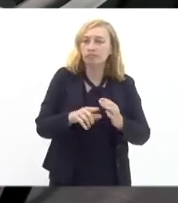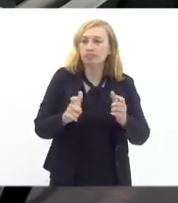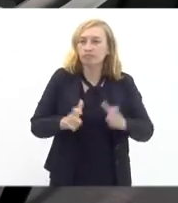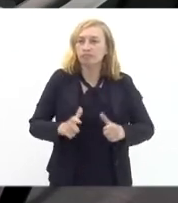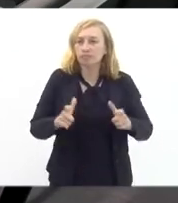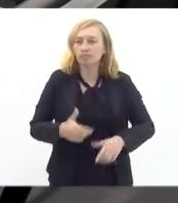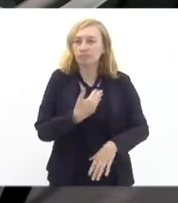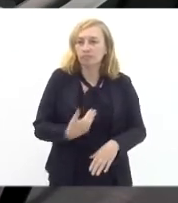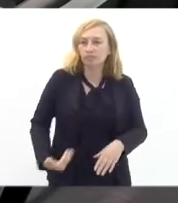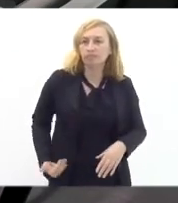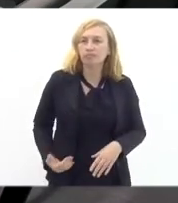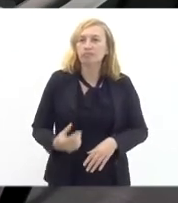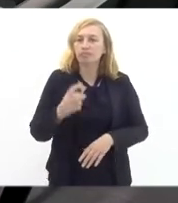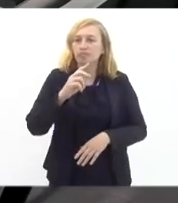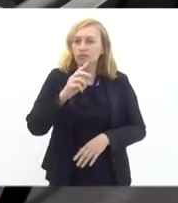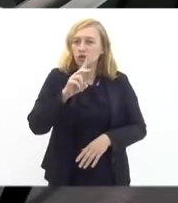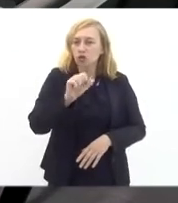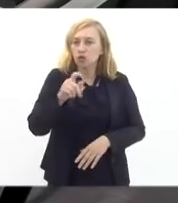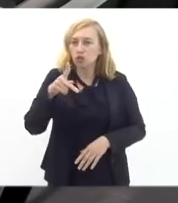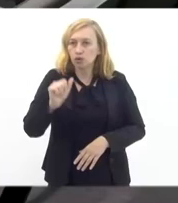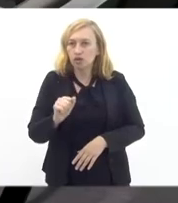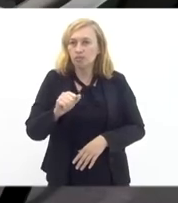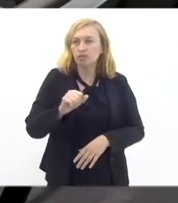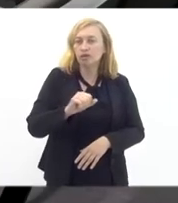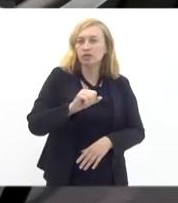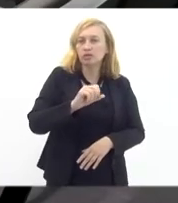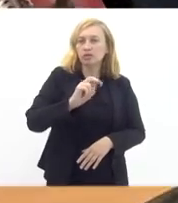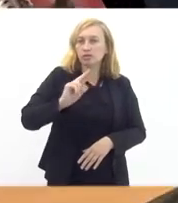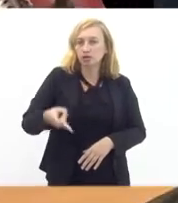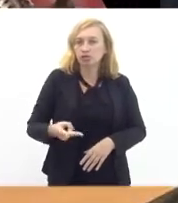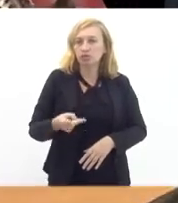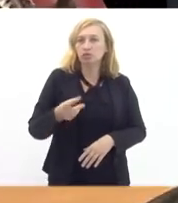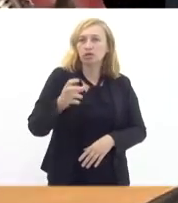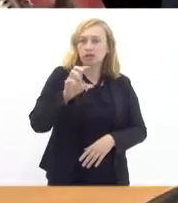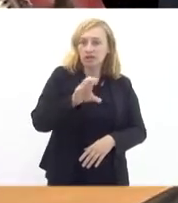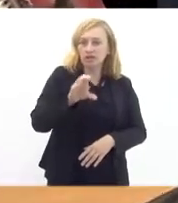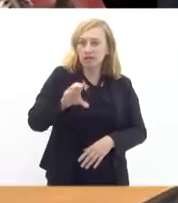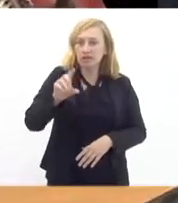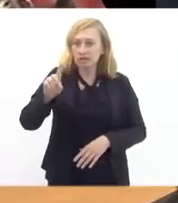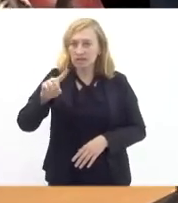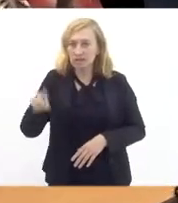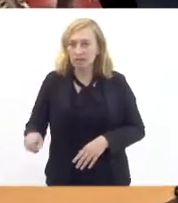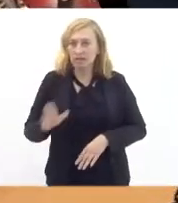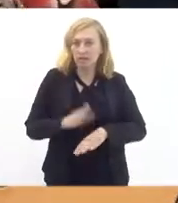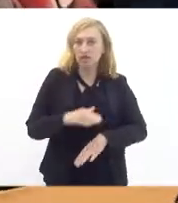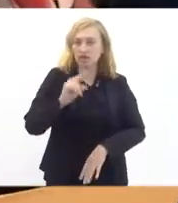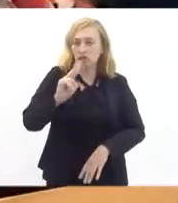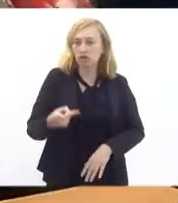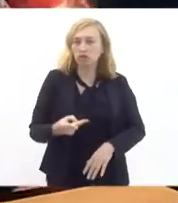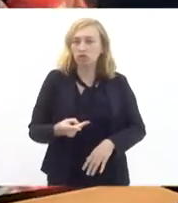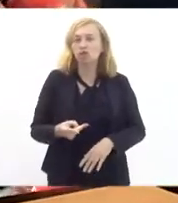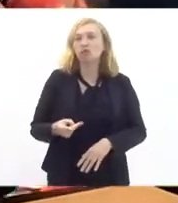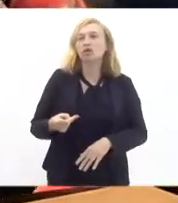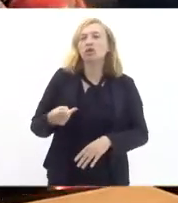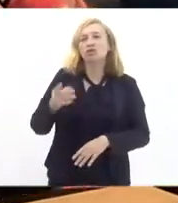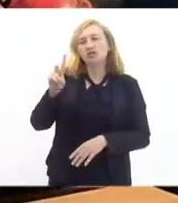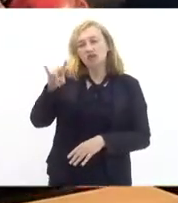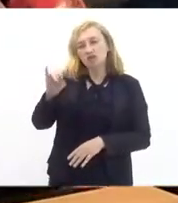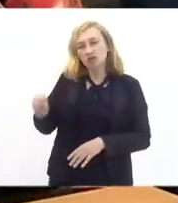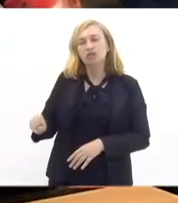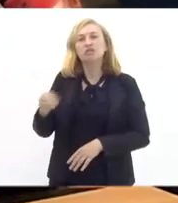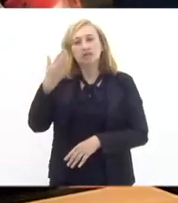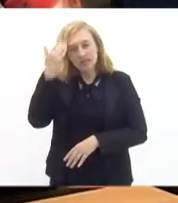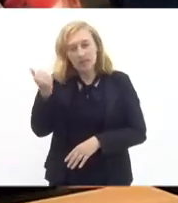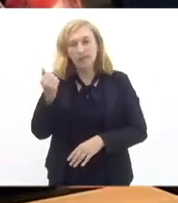2 mil. Na Mangueira deve ter o quê? Uns 500, 400. No CCZ, mais 2 mil, porque o Vinícius sabe a realidade. Esses